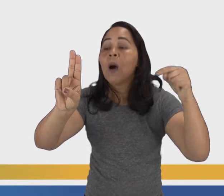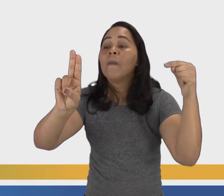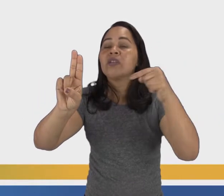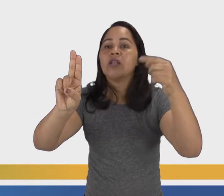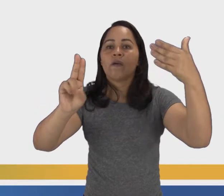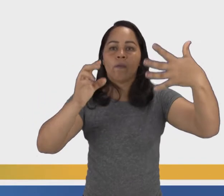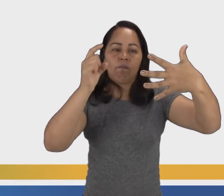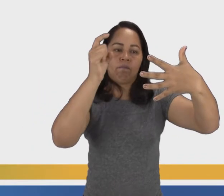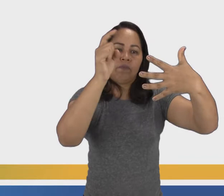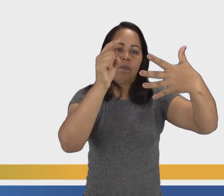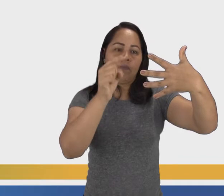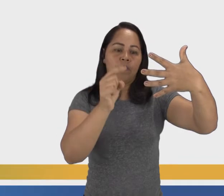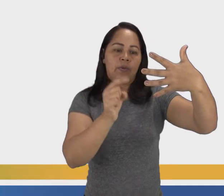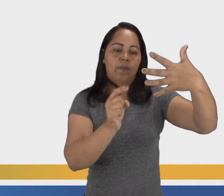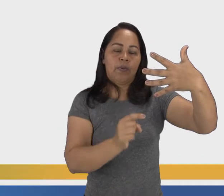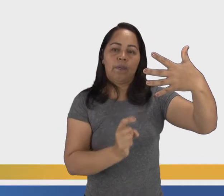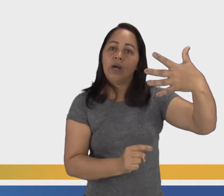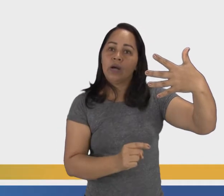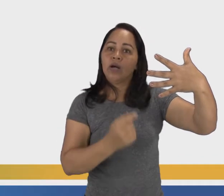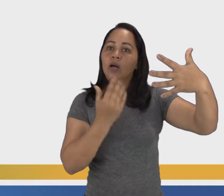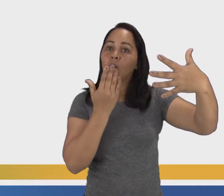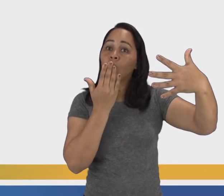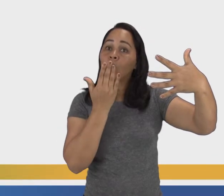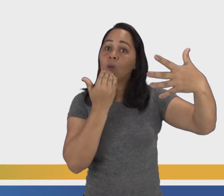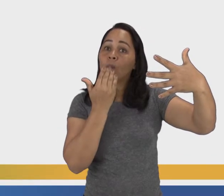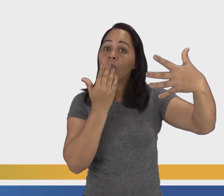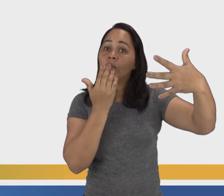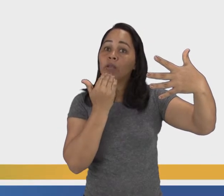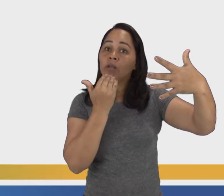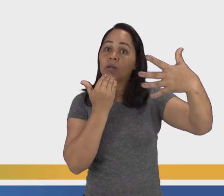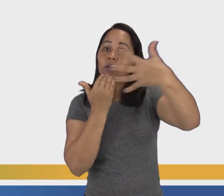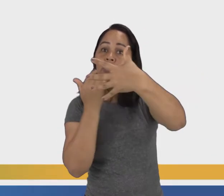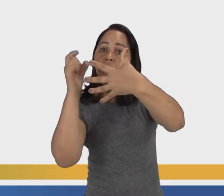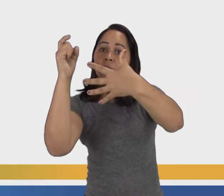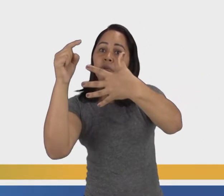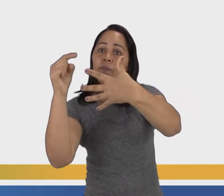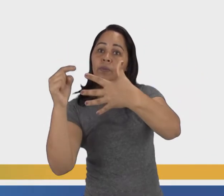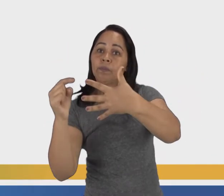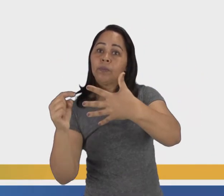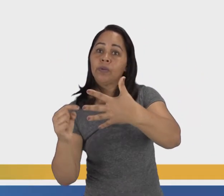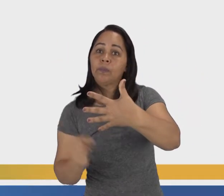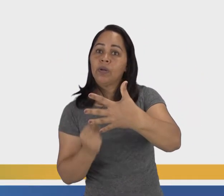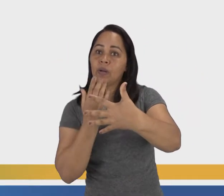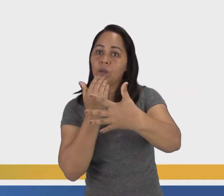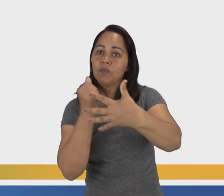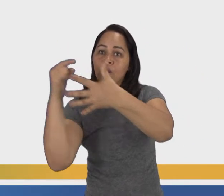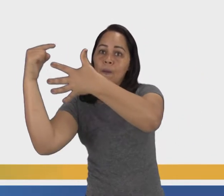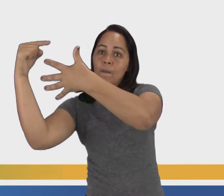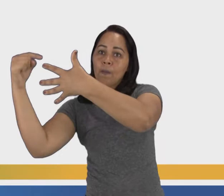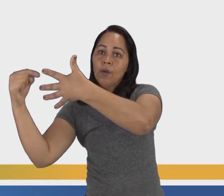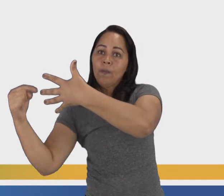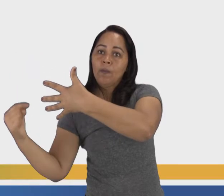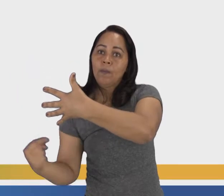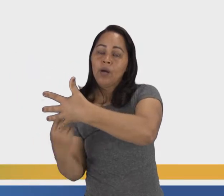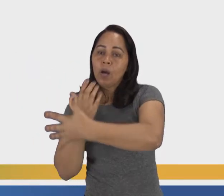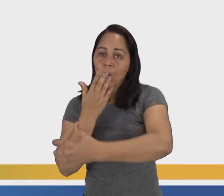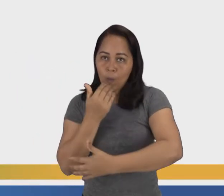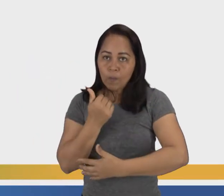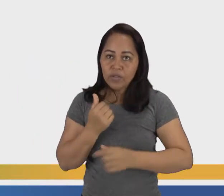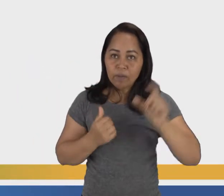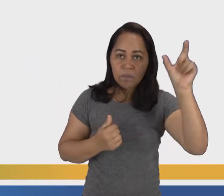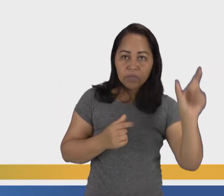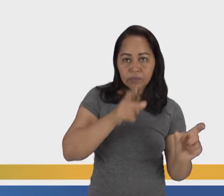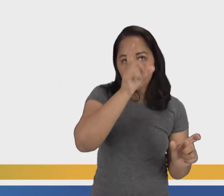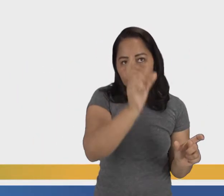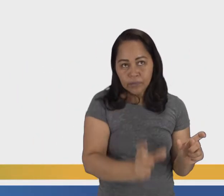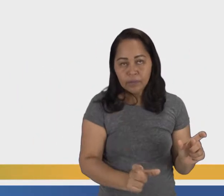texto seria um cardápio, certo? Que eu vou encontrar onde? Qual a finalidade dele? A finalidade desse gênero, desse texto